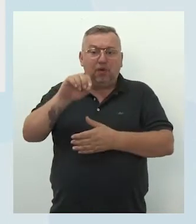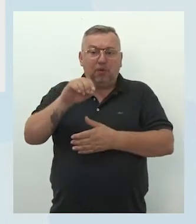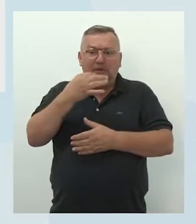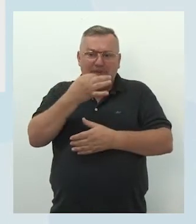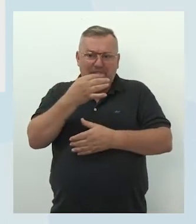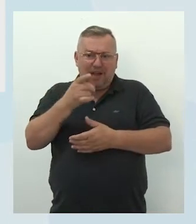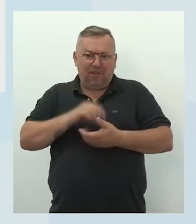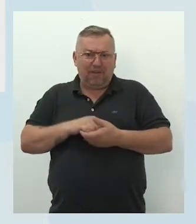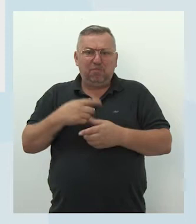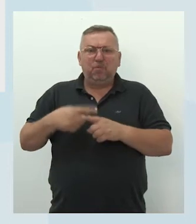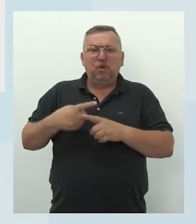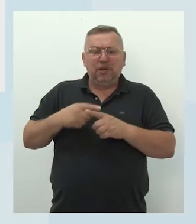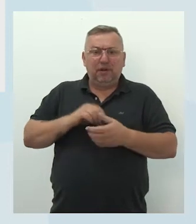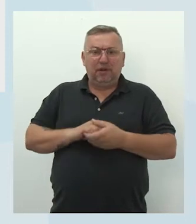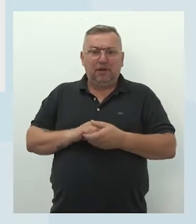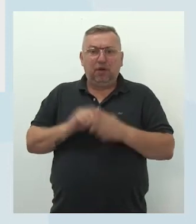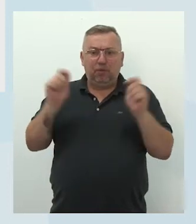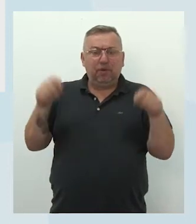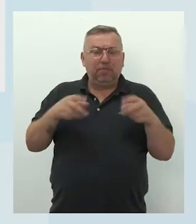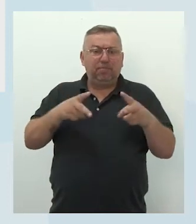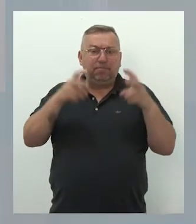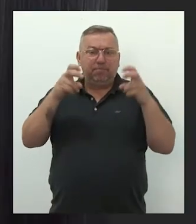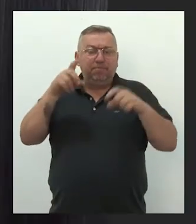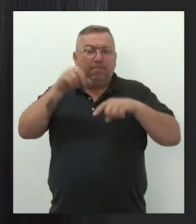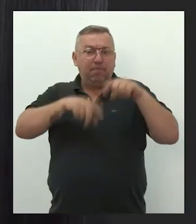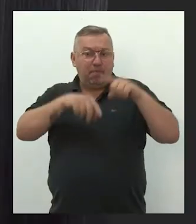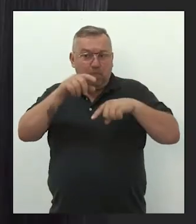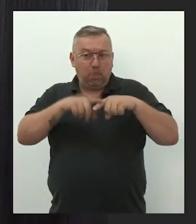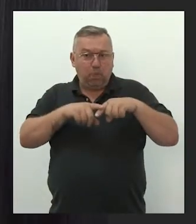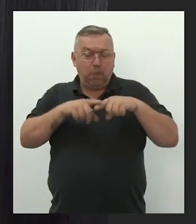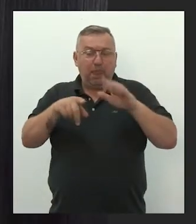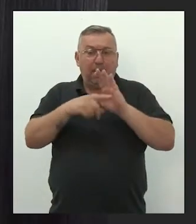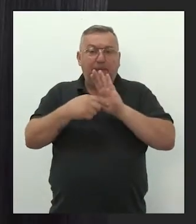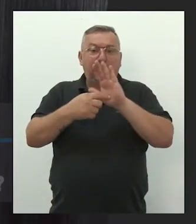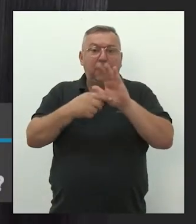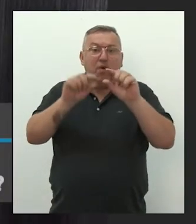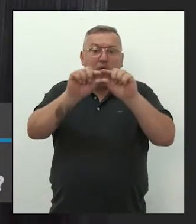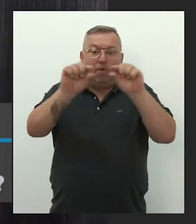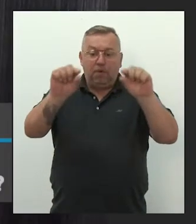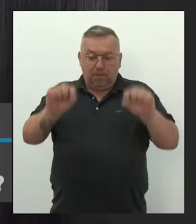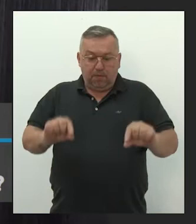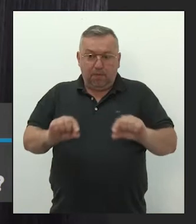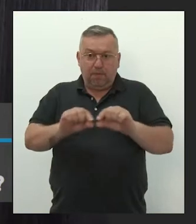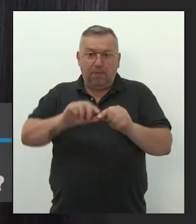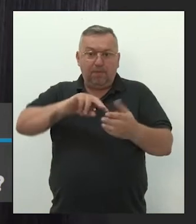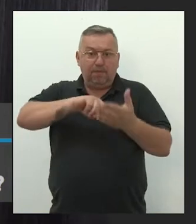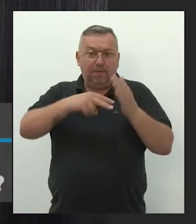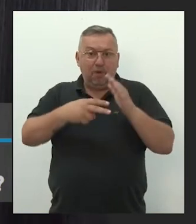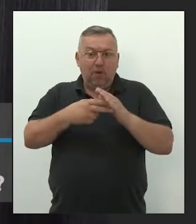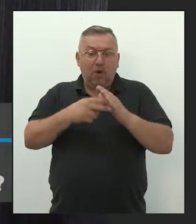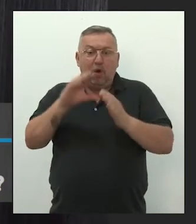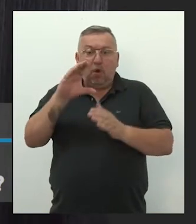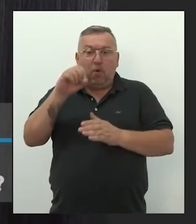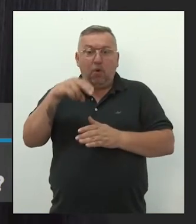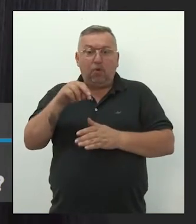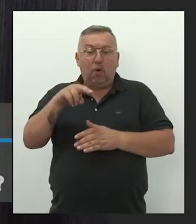respeito? Por quê? Podemos perceber que o material apresenta perímetro como sinônimo de contorno.